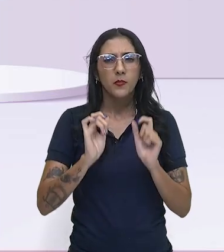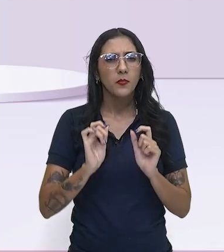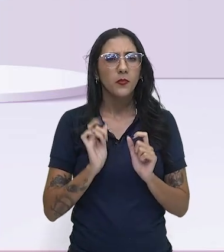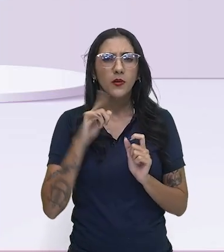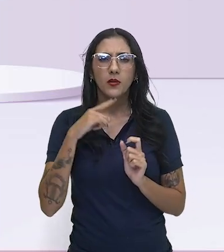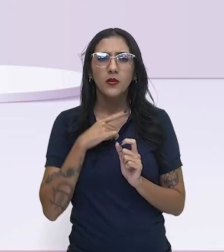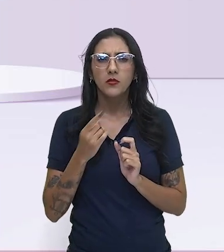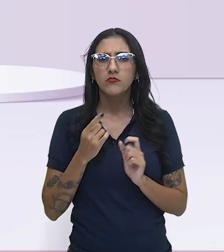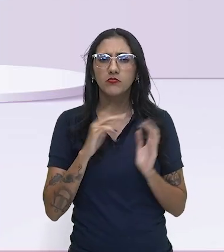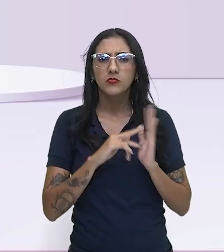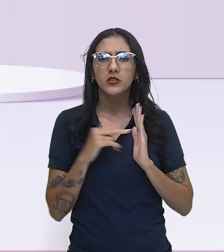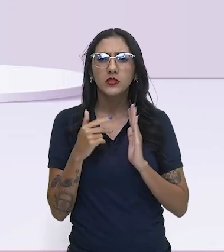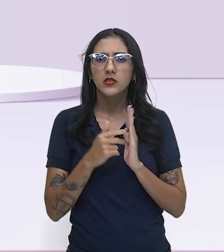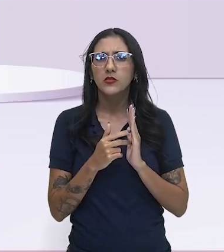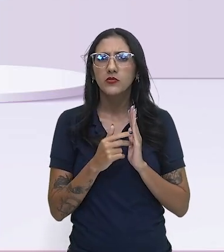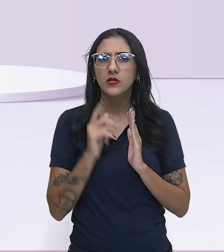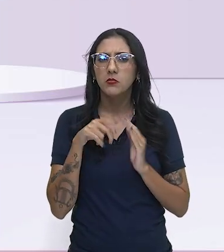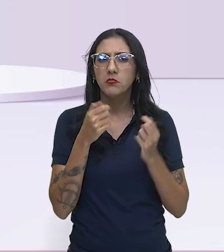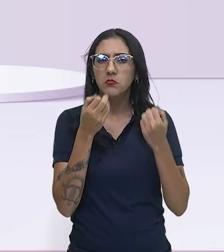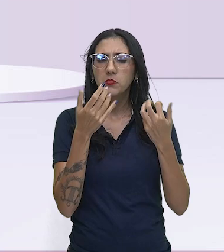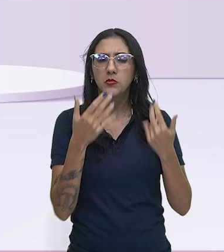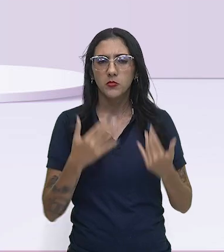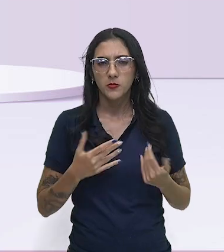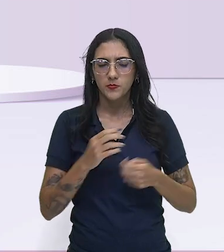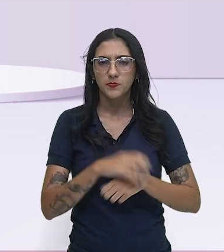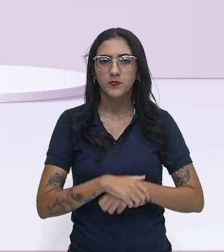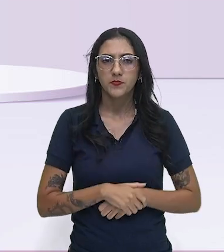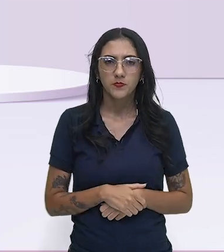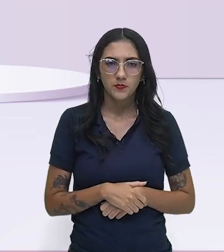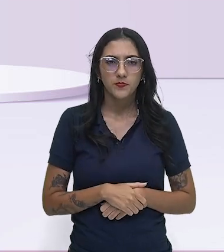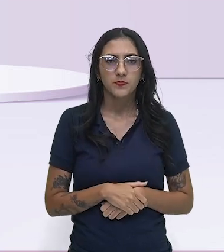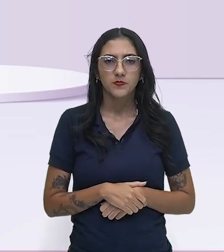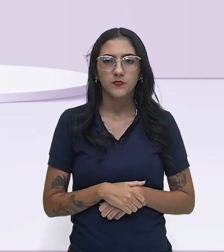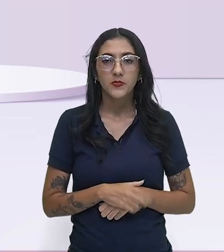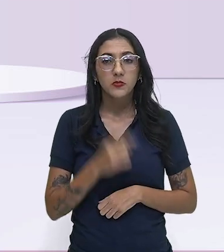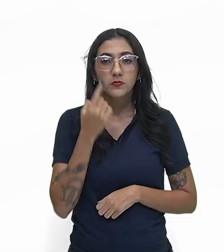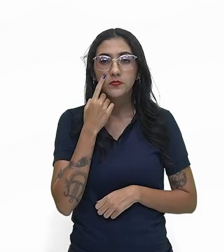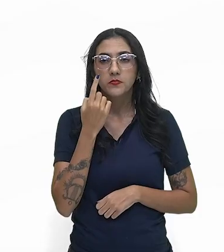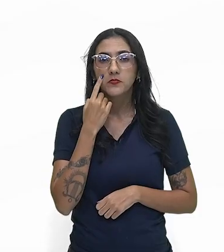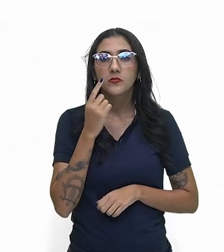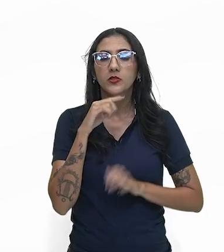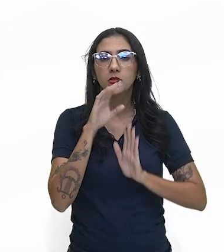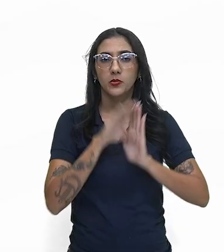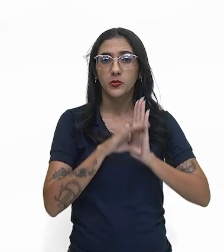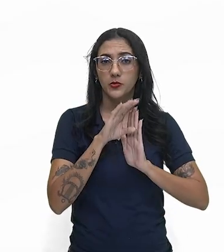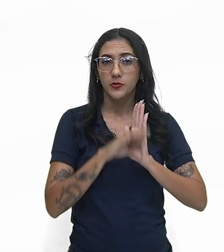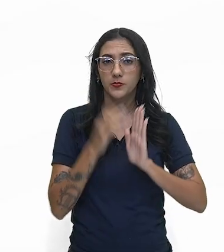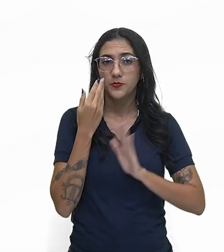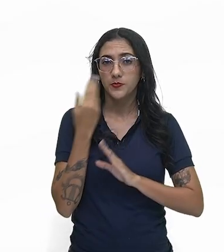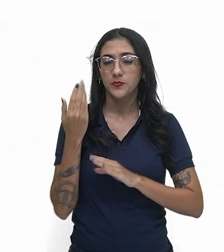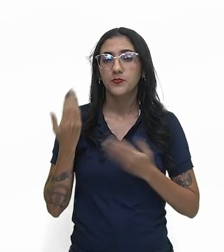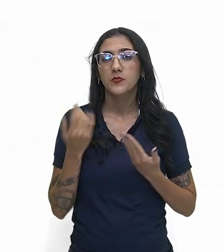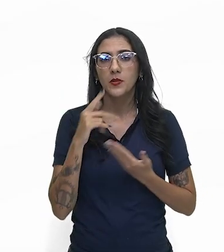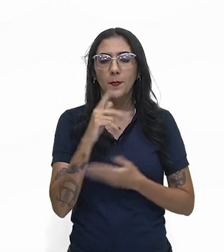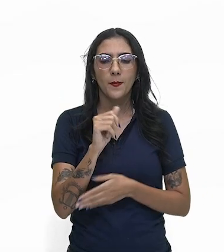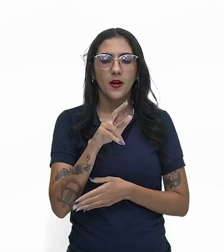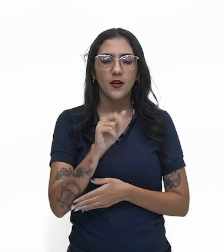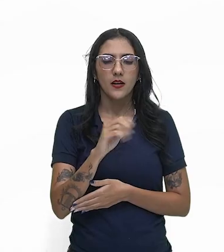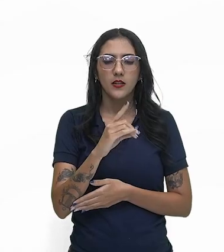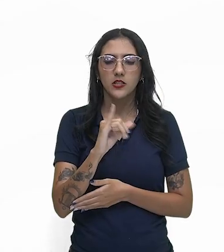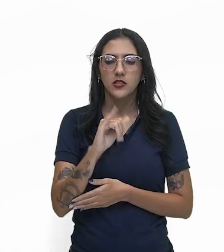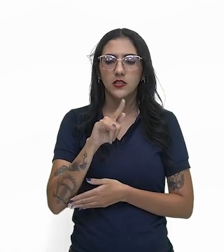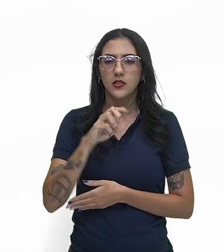que o Thomas Kuhn falava? Então, vamos ver aqui esse conceito, né? Olha, o paradigma, então, é um conjunto